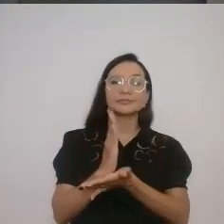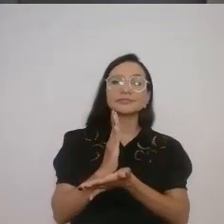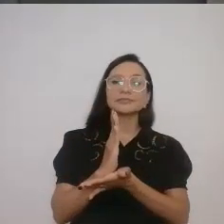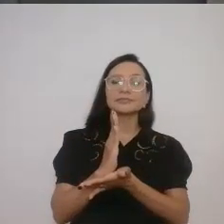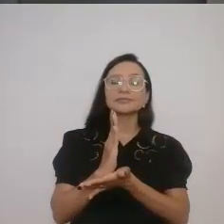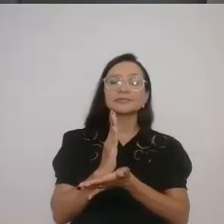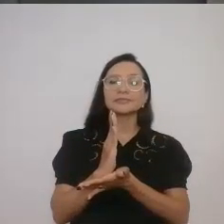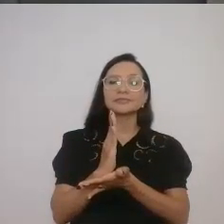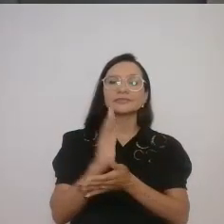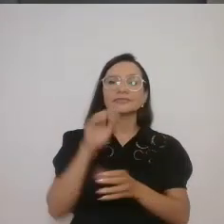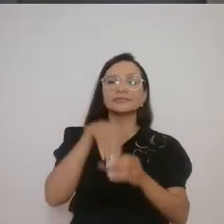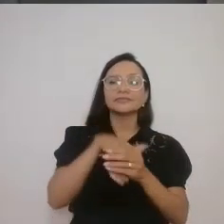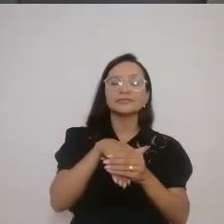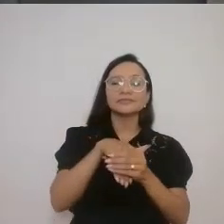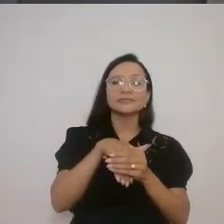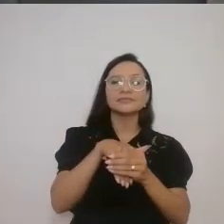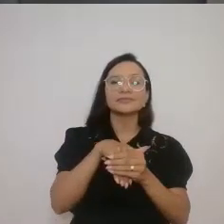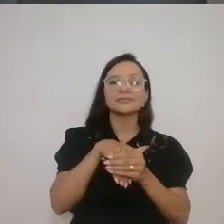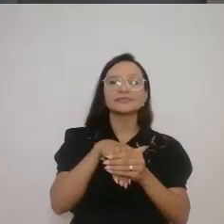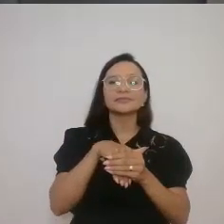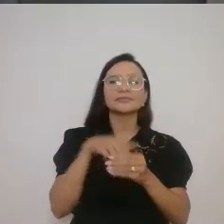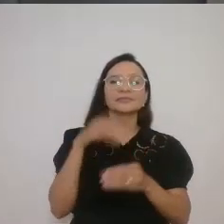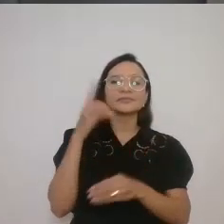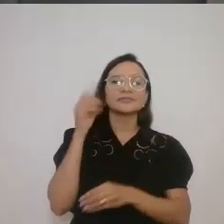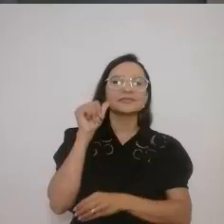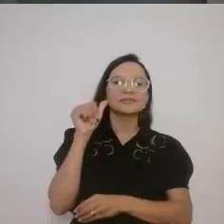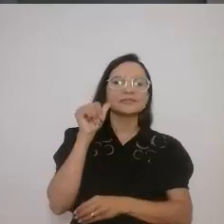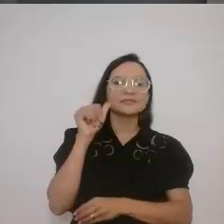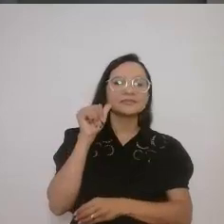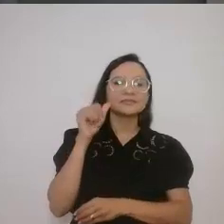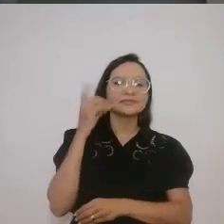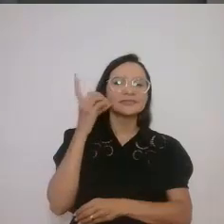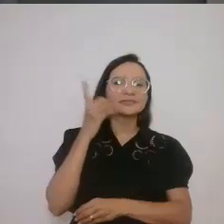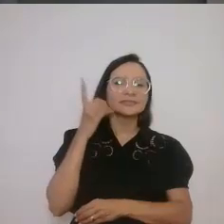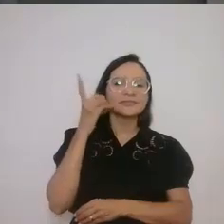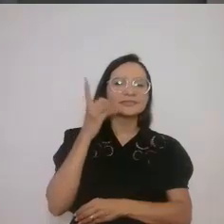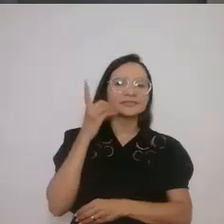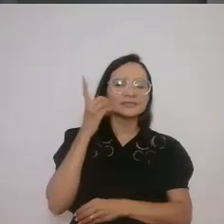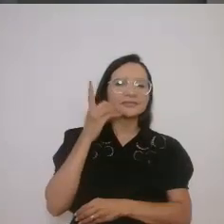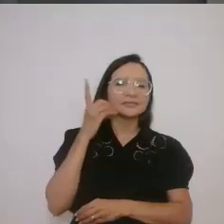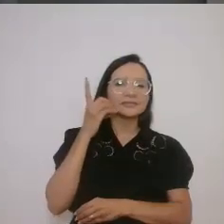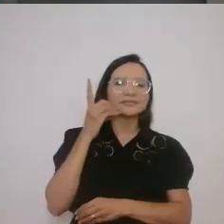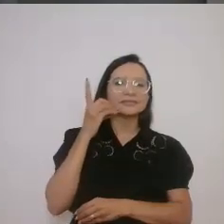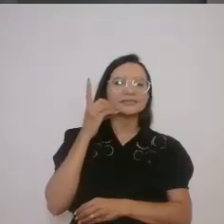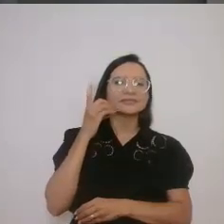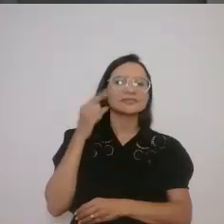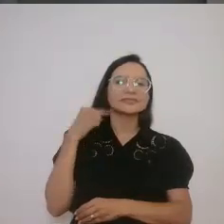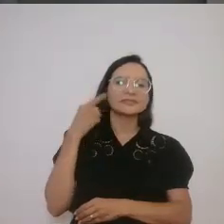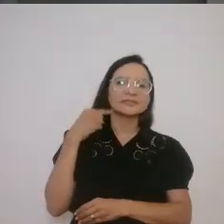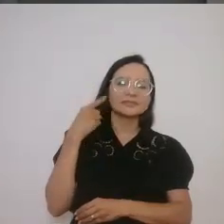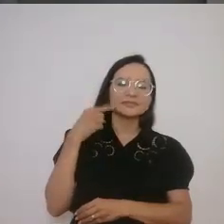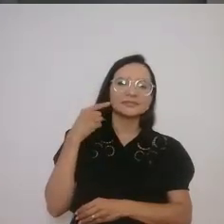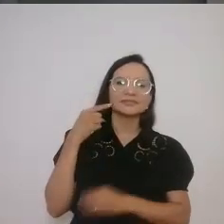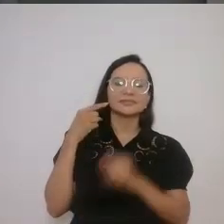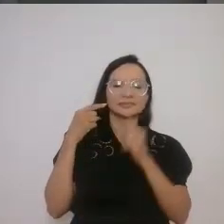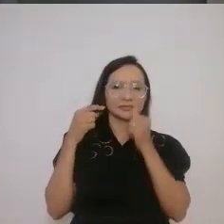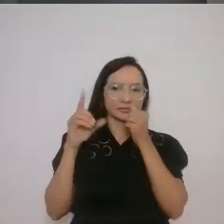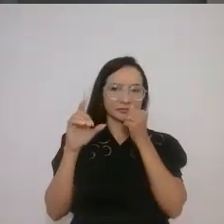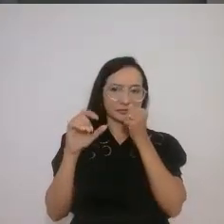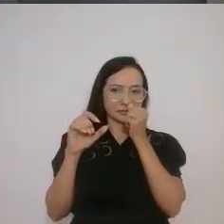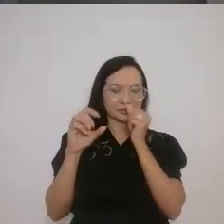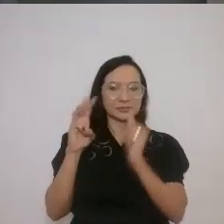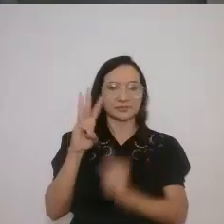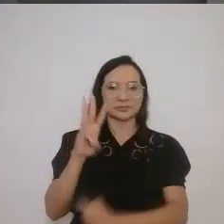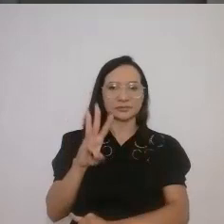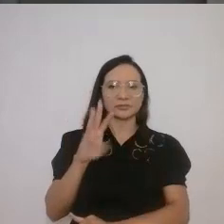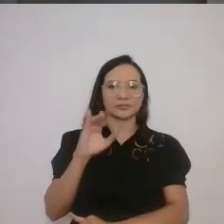Ferreira de Menezes, juíza titular do 3º Juizado Especial da Comarca de Mossoró, para a cadeira número 15 da